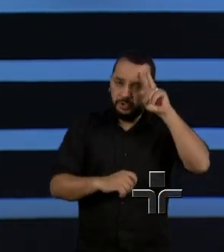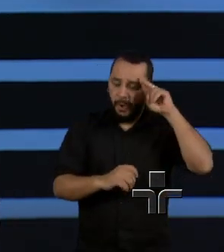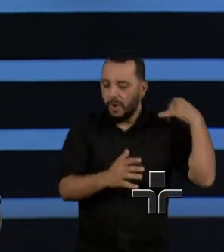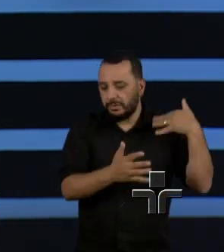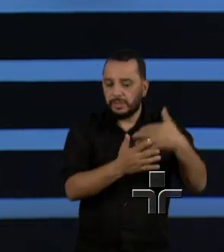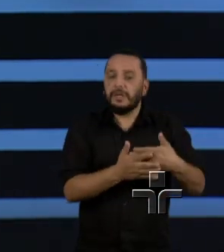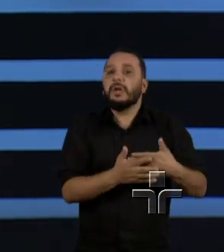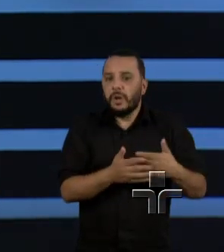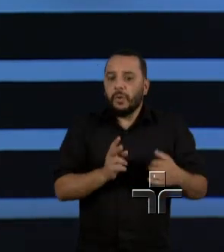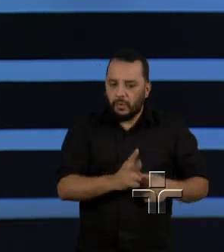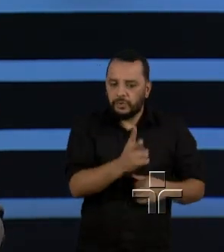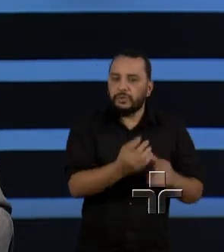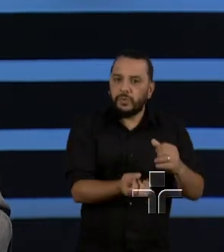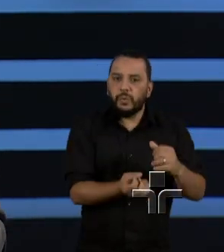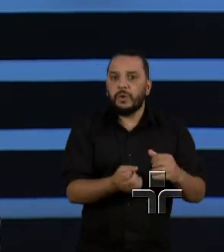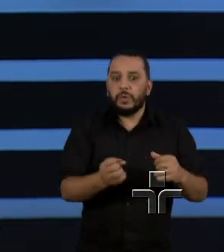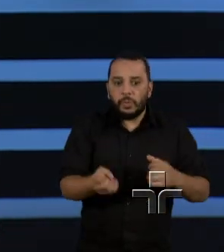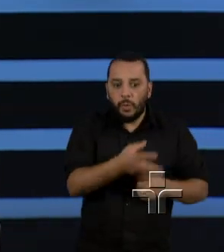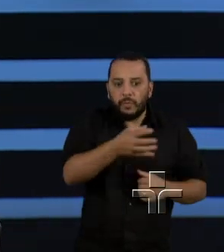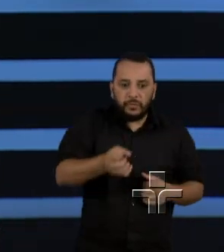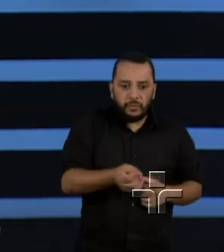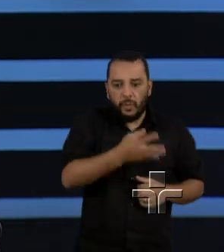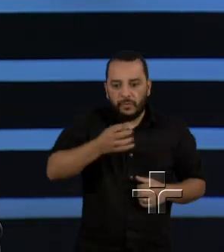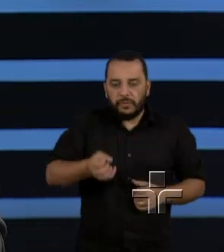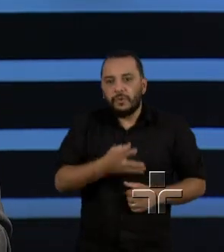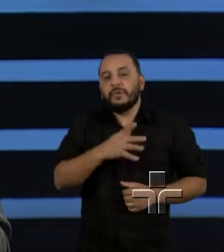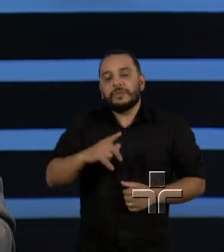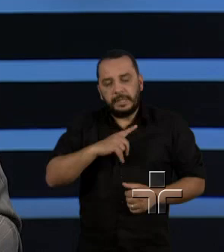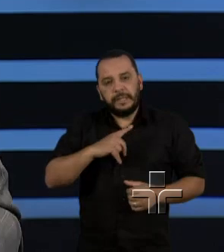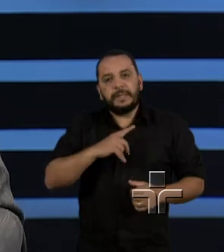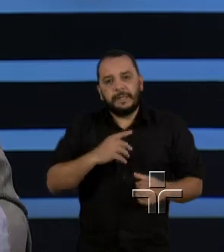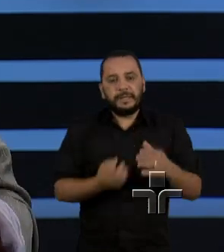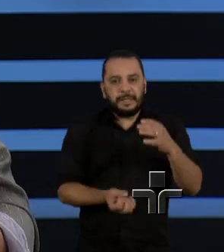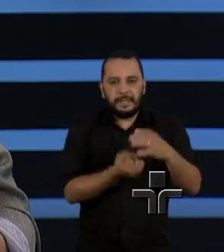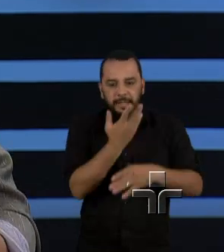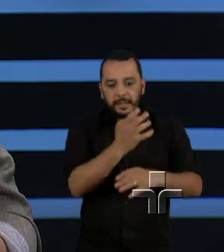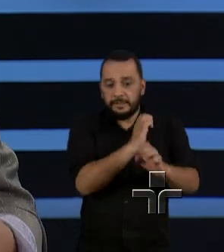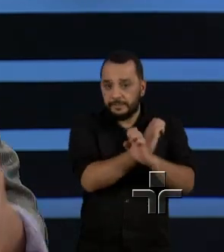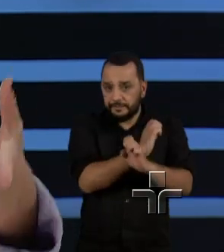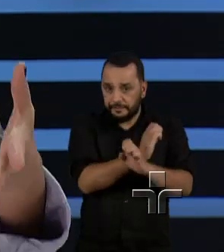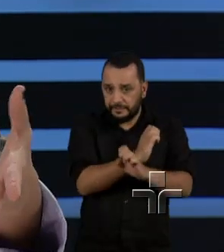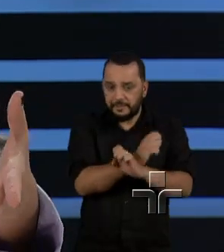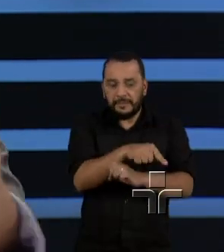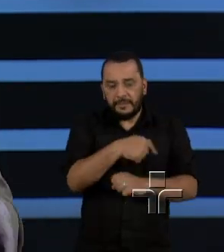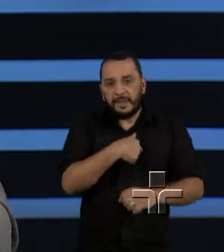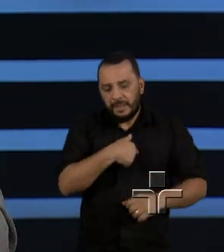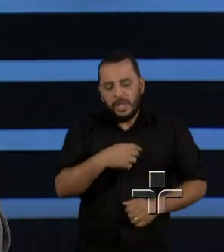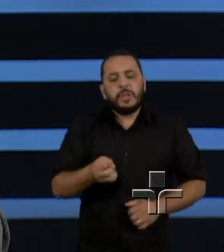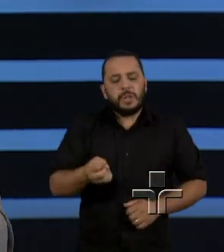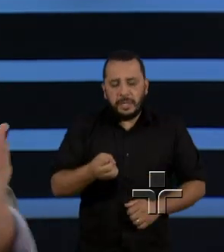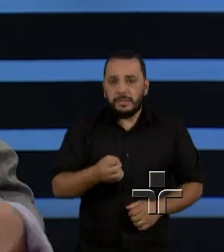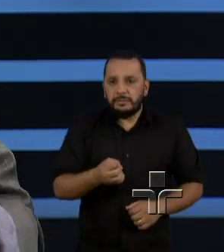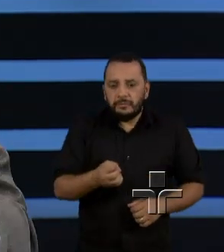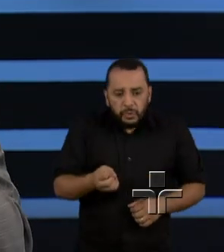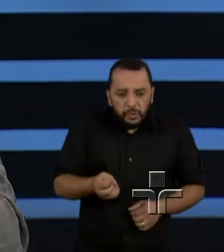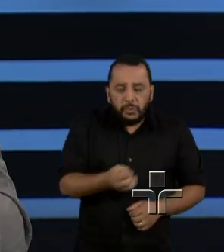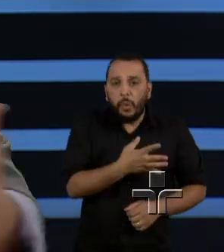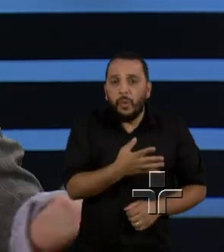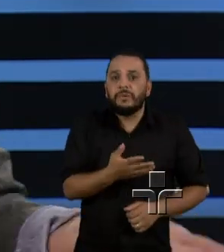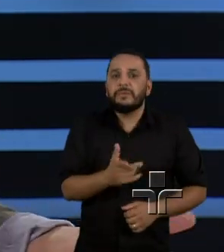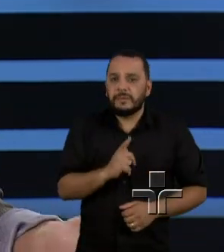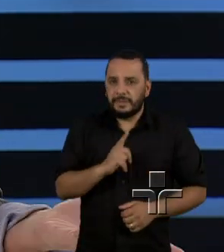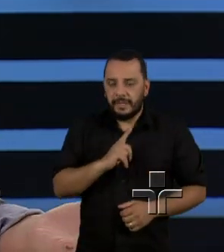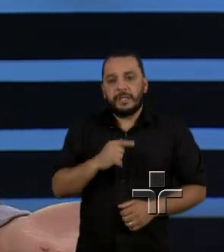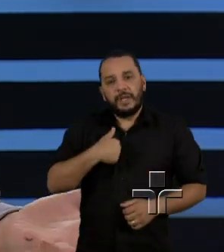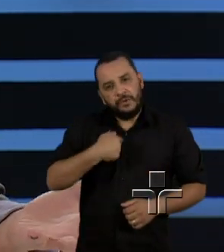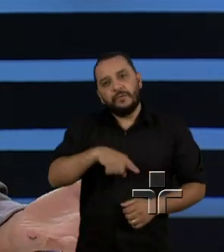fato de quando ela cria a Embraex, ela tá no Silicon Valley, ela estava ali, como eu falei para você, eu fui